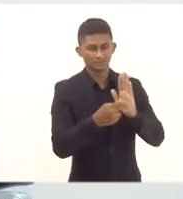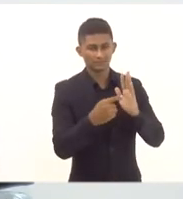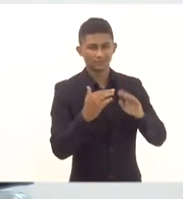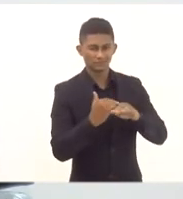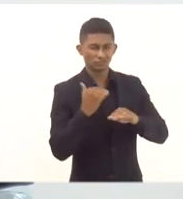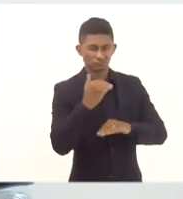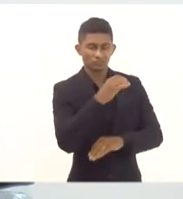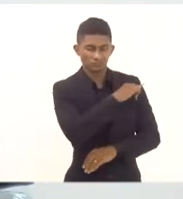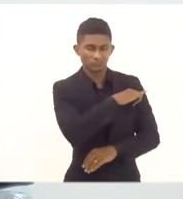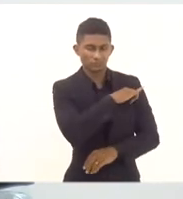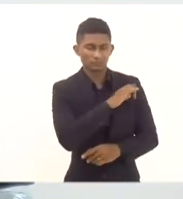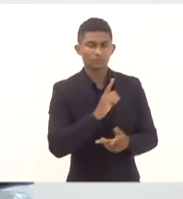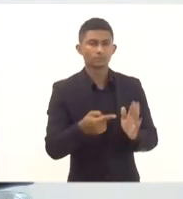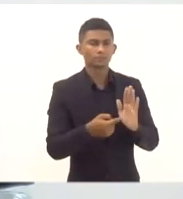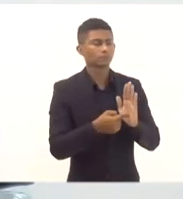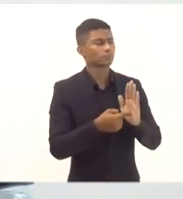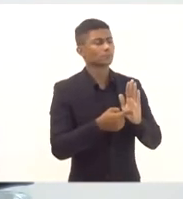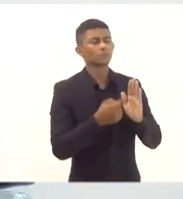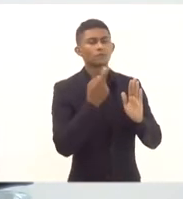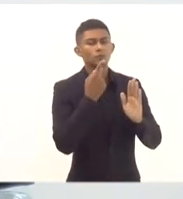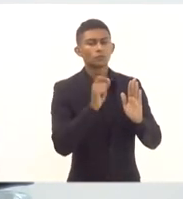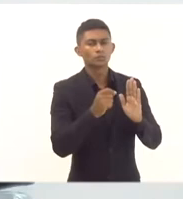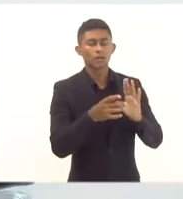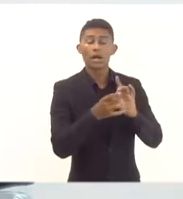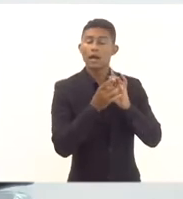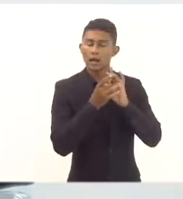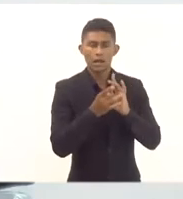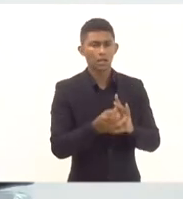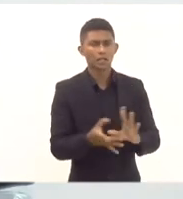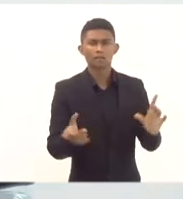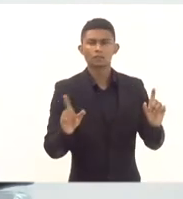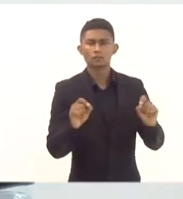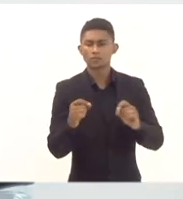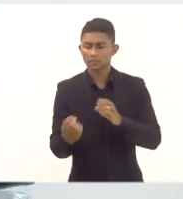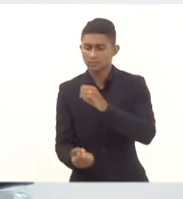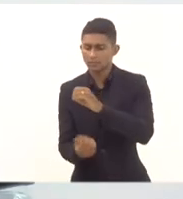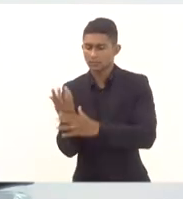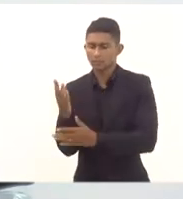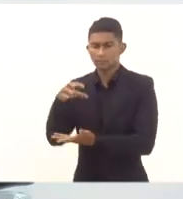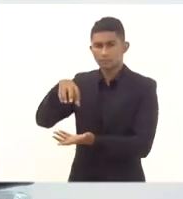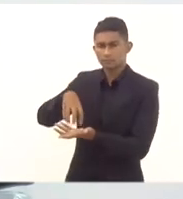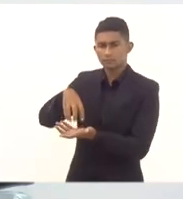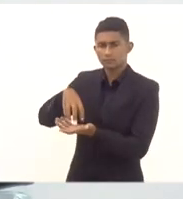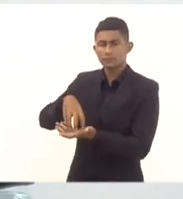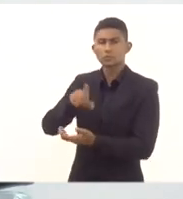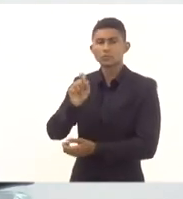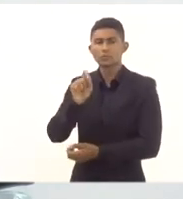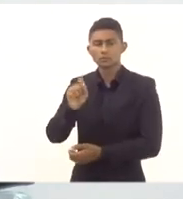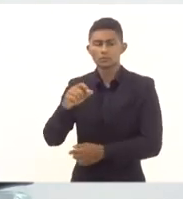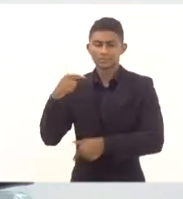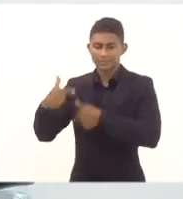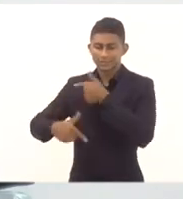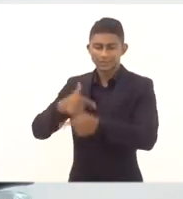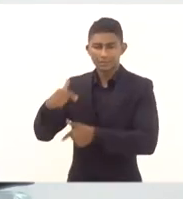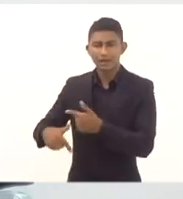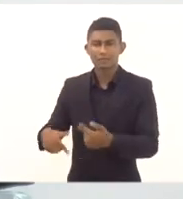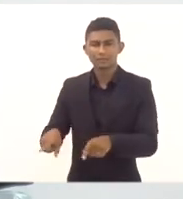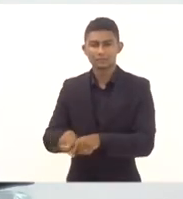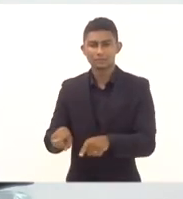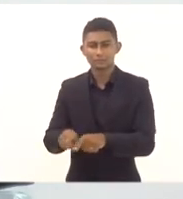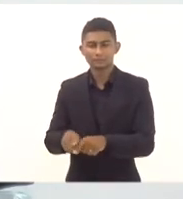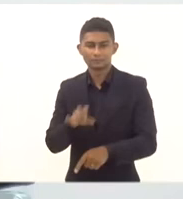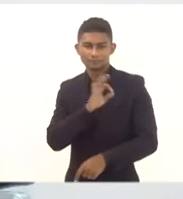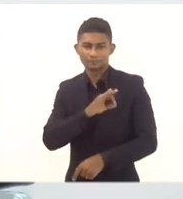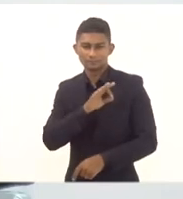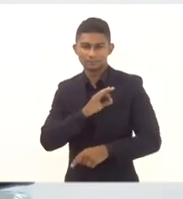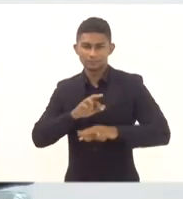é autoriza a criação de centros de geração de emprego e renda claro que sabemos que está no âmbito da